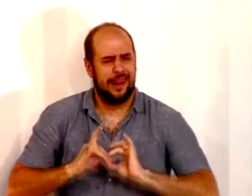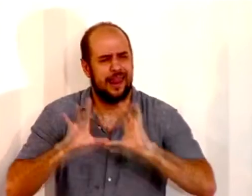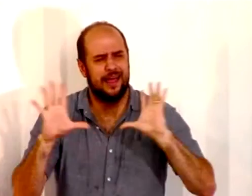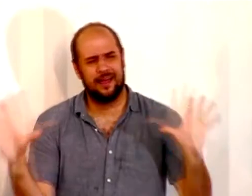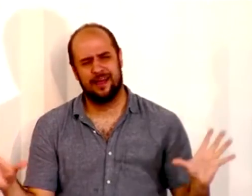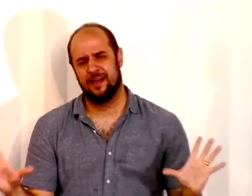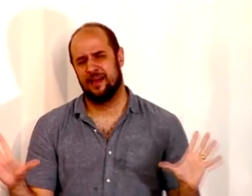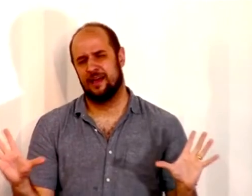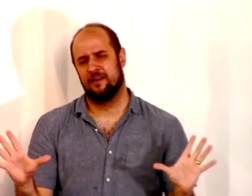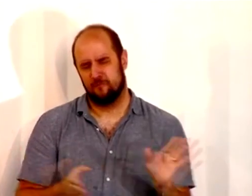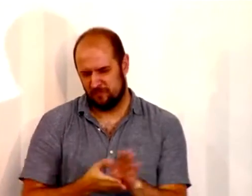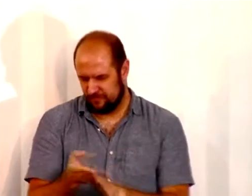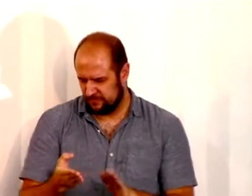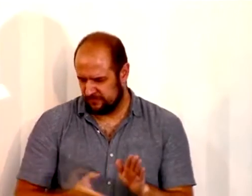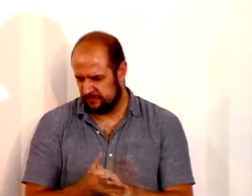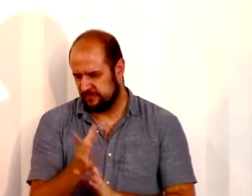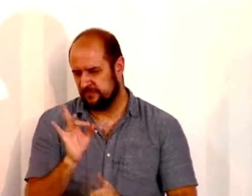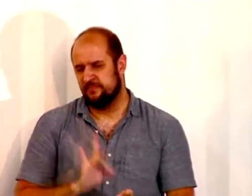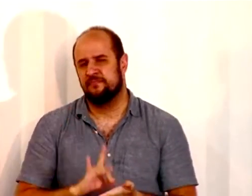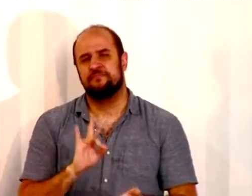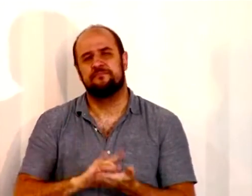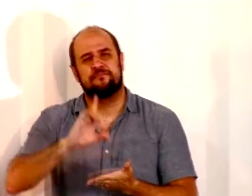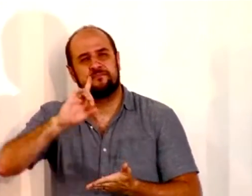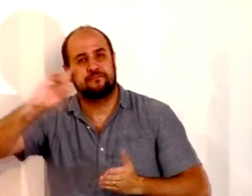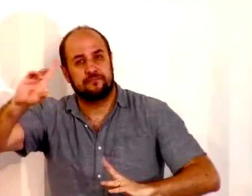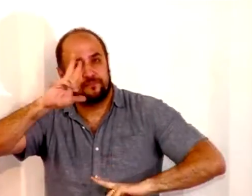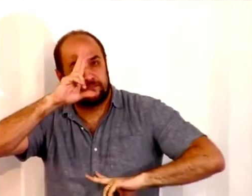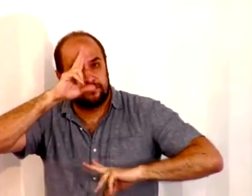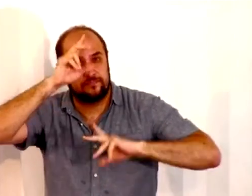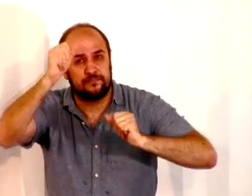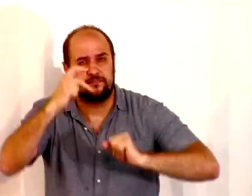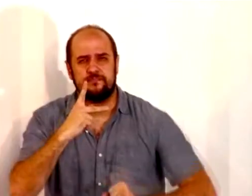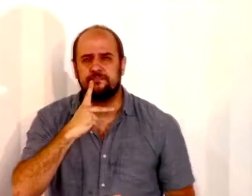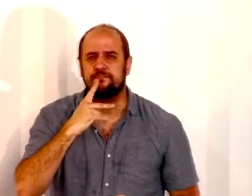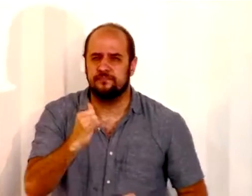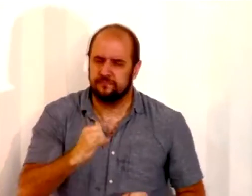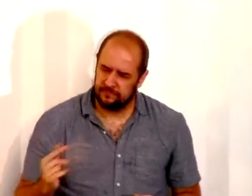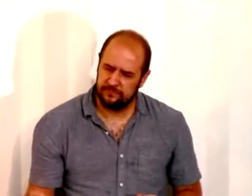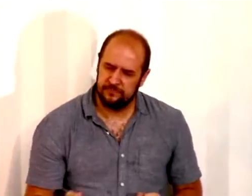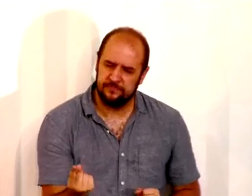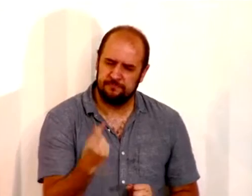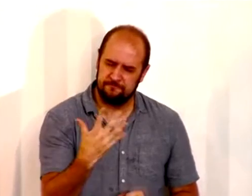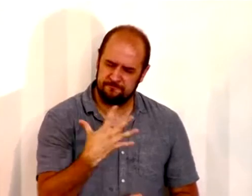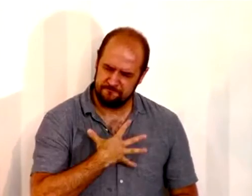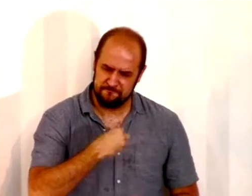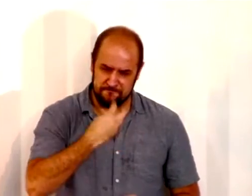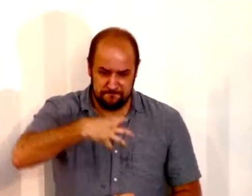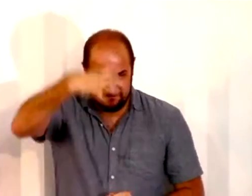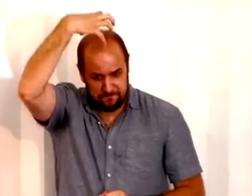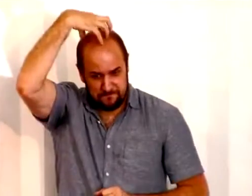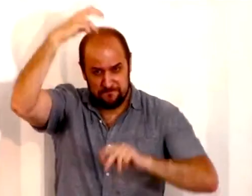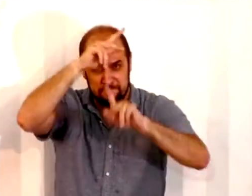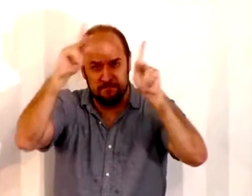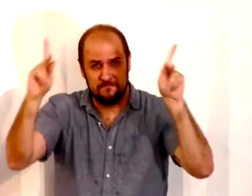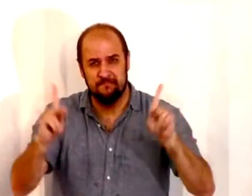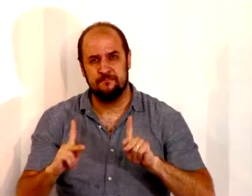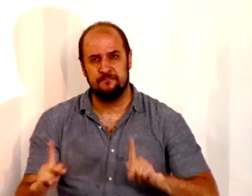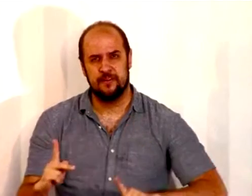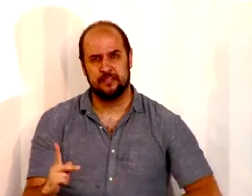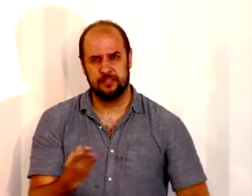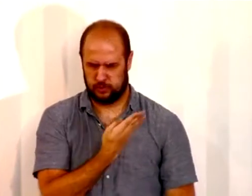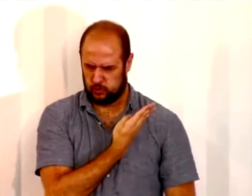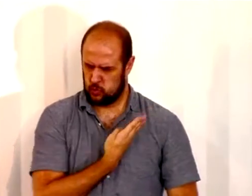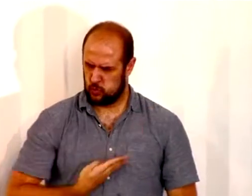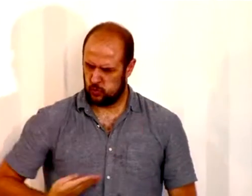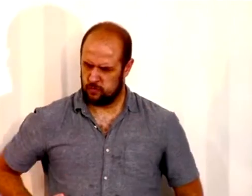o maravilhoso conselheiro, que é o Deus forte, que é o Pai da eternidade e que é o príncipe da paz, e que o